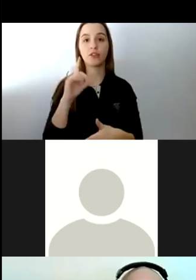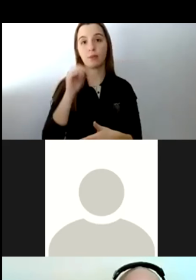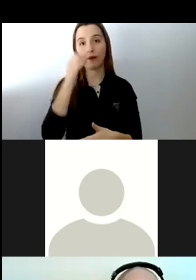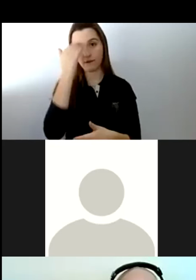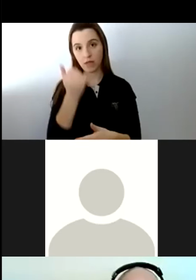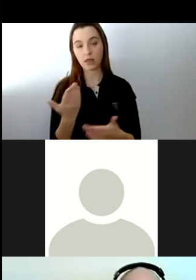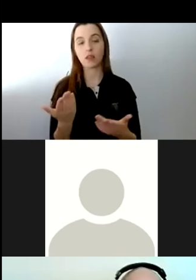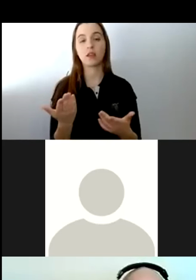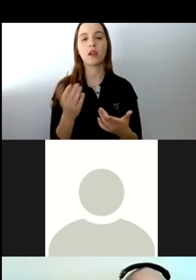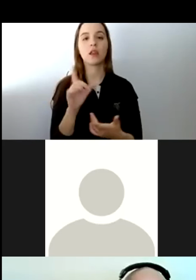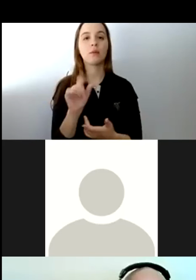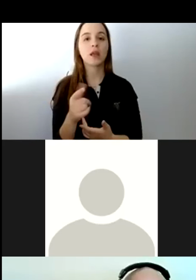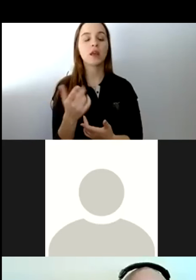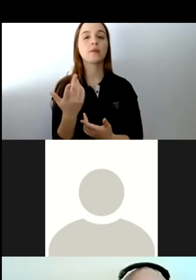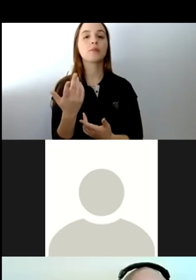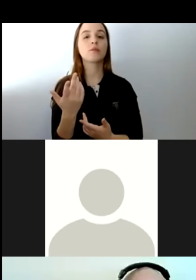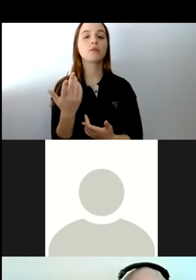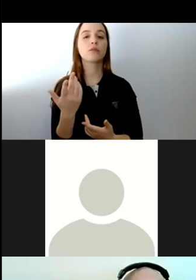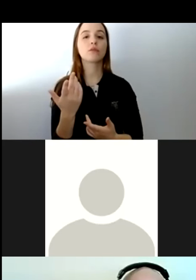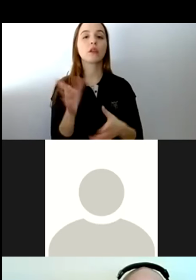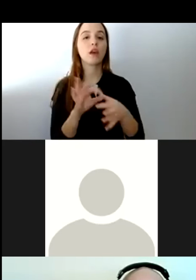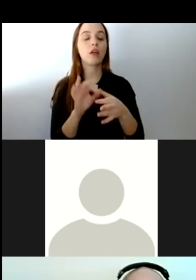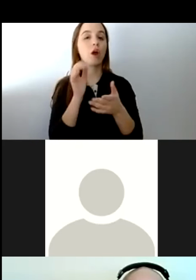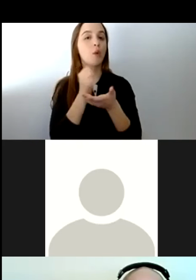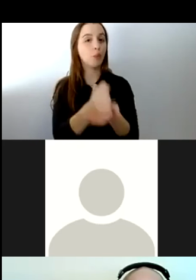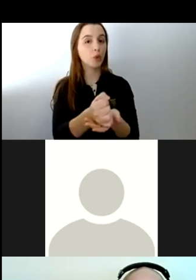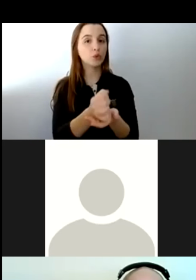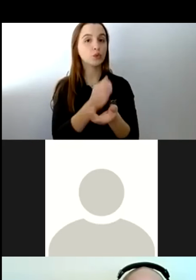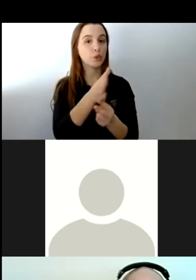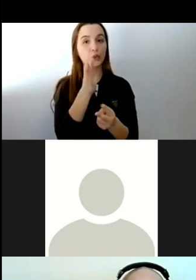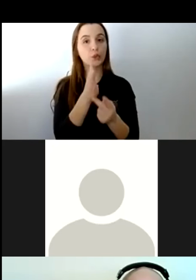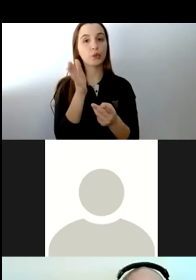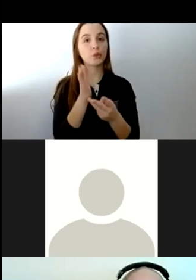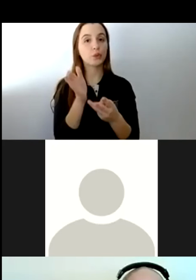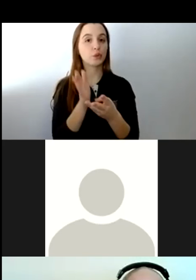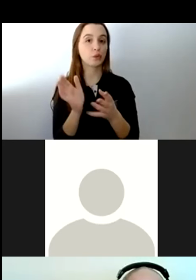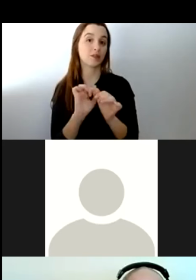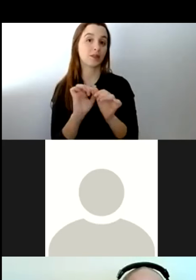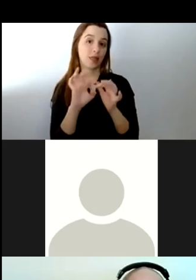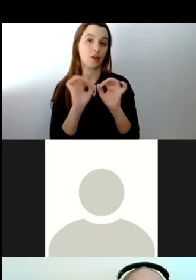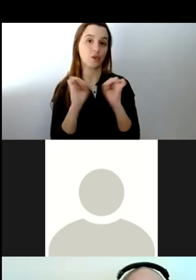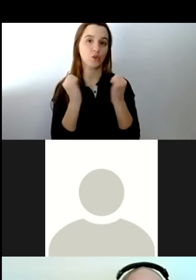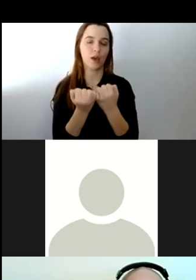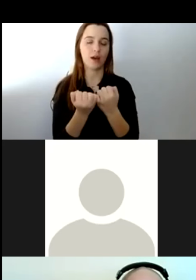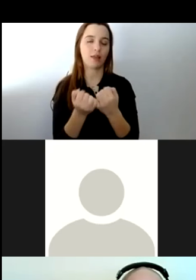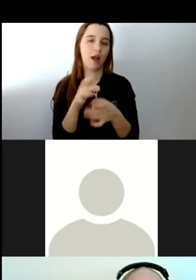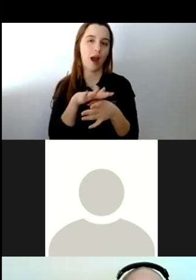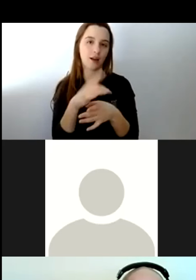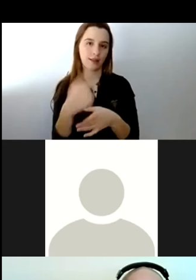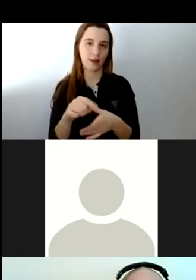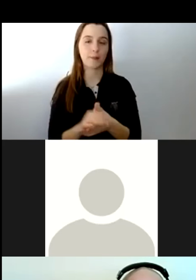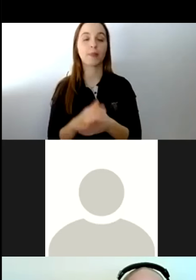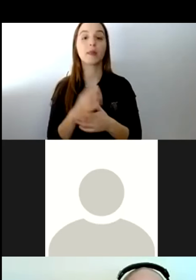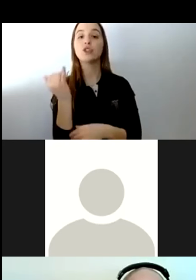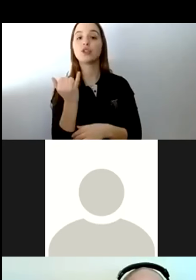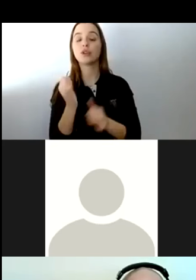e também sobre todos os apoios sociais que existem nesta área. O Instituto da